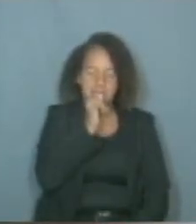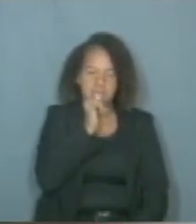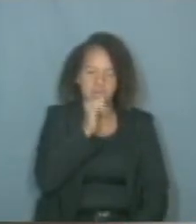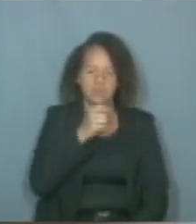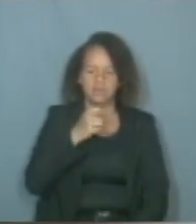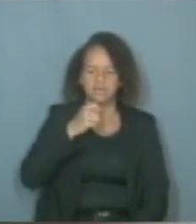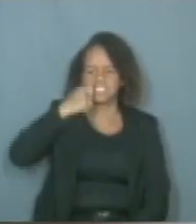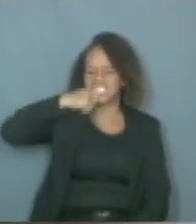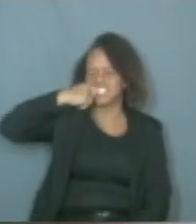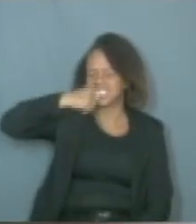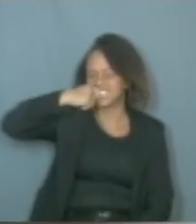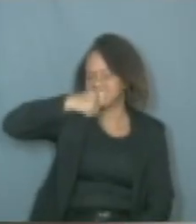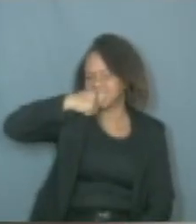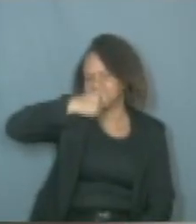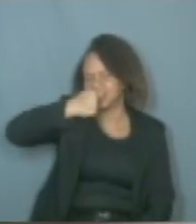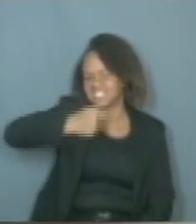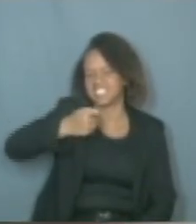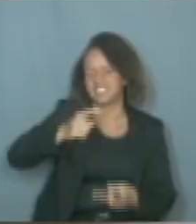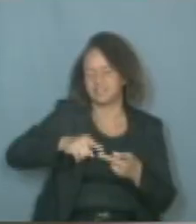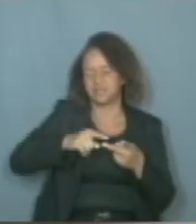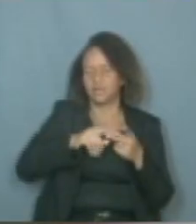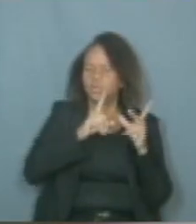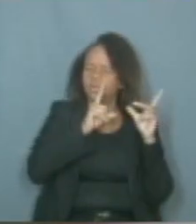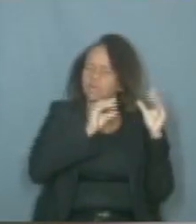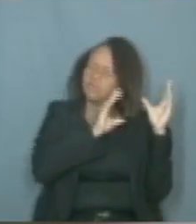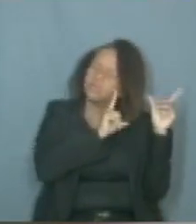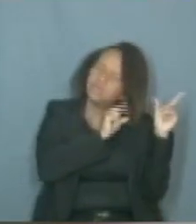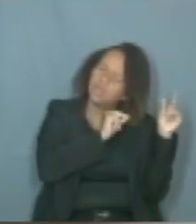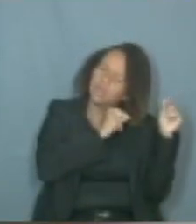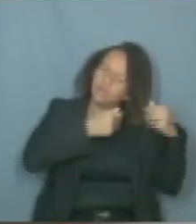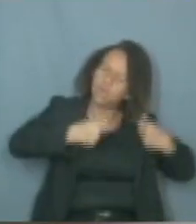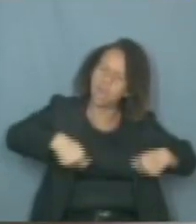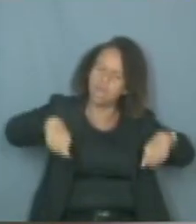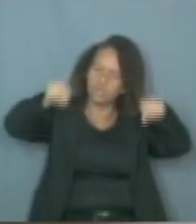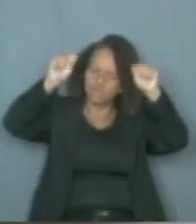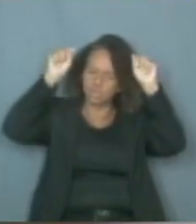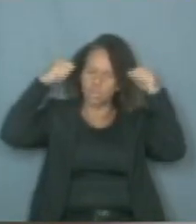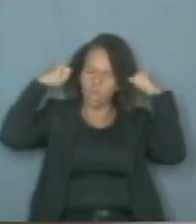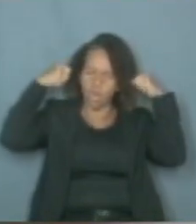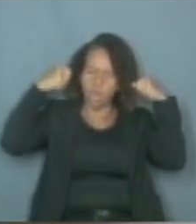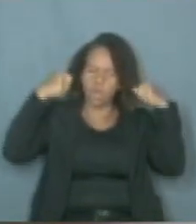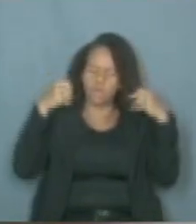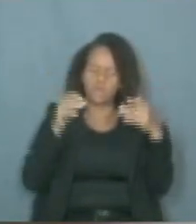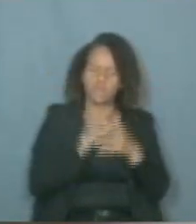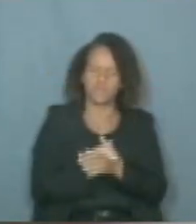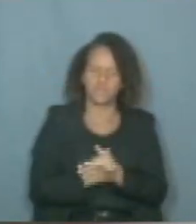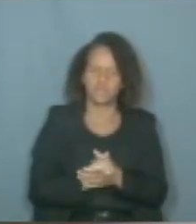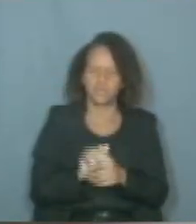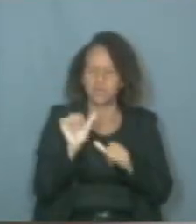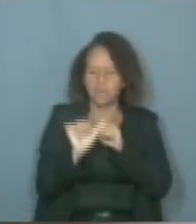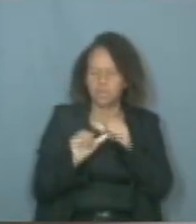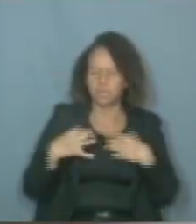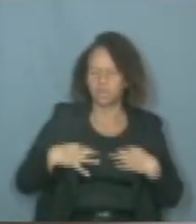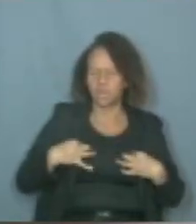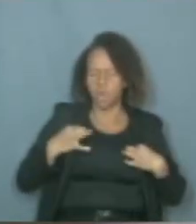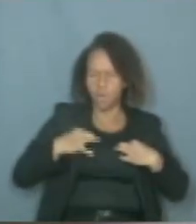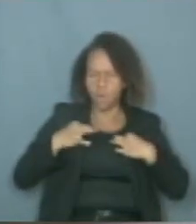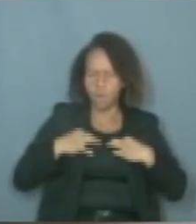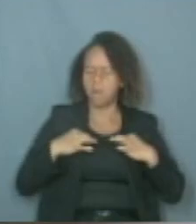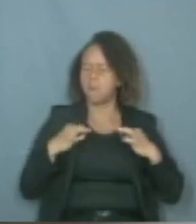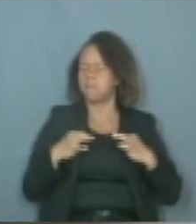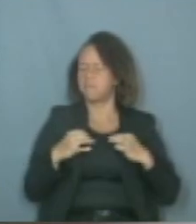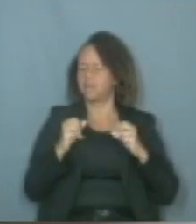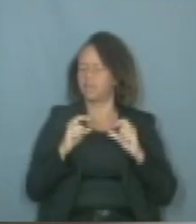de dente, um travesseiro, um lençol, uma muda de roupa que ela